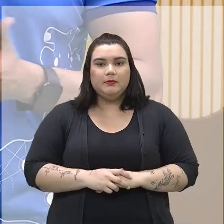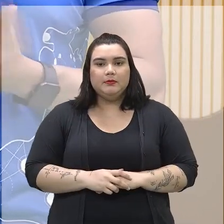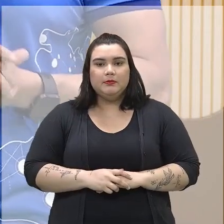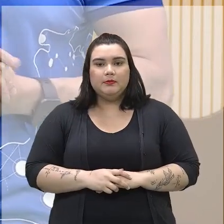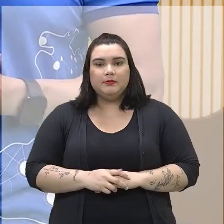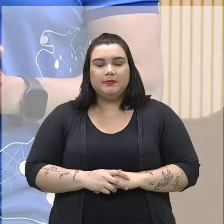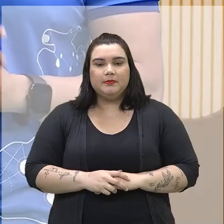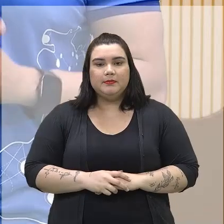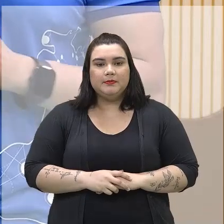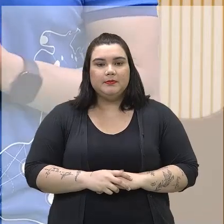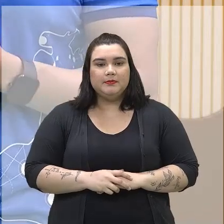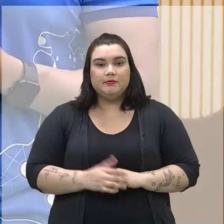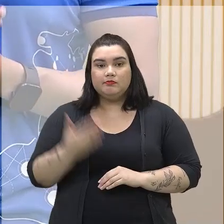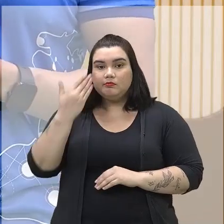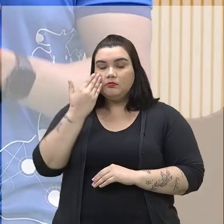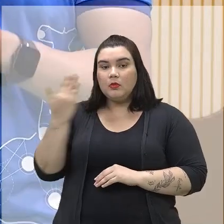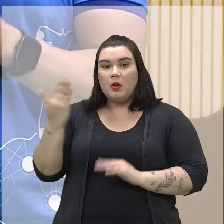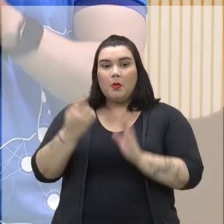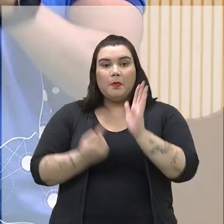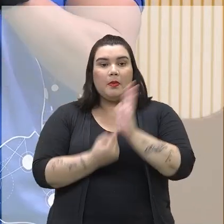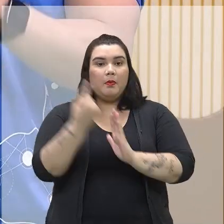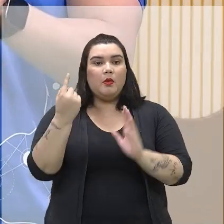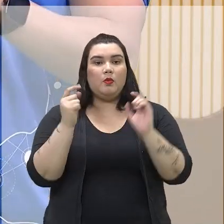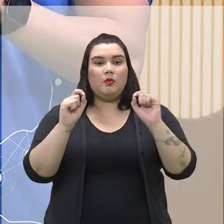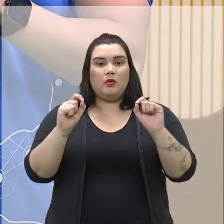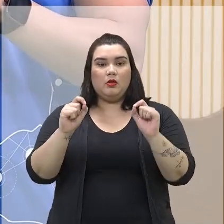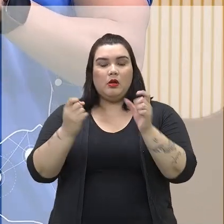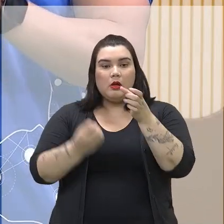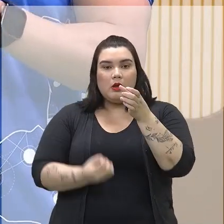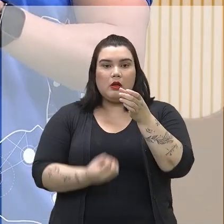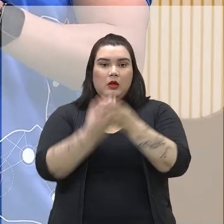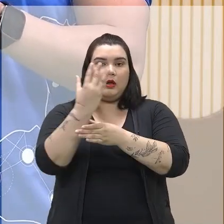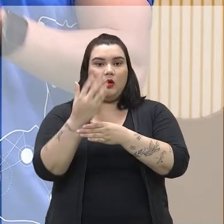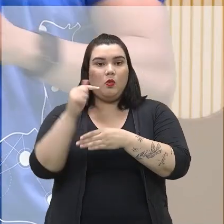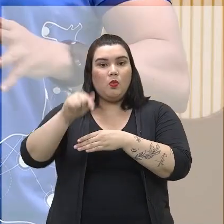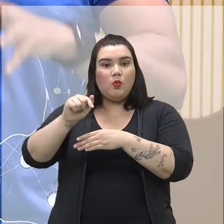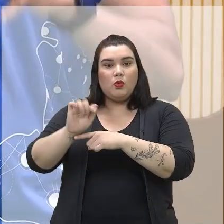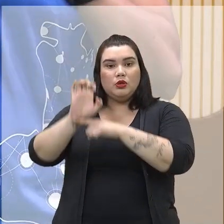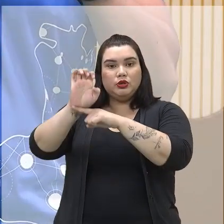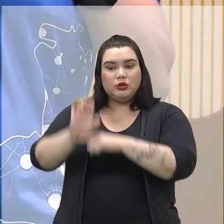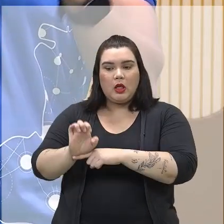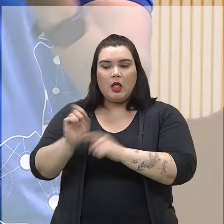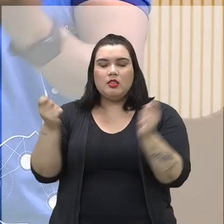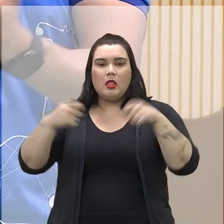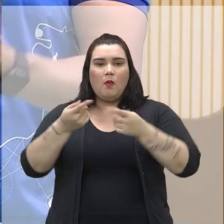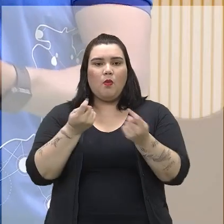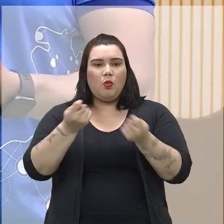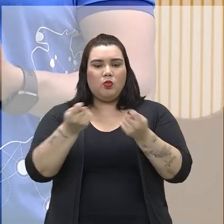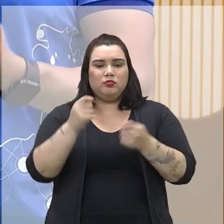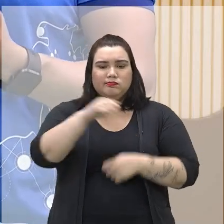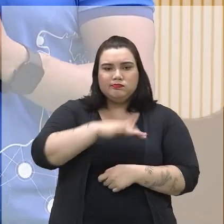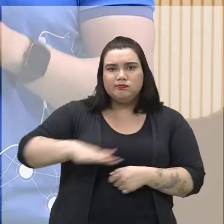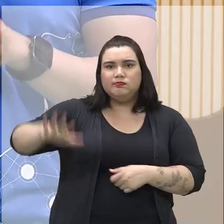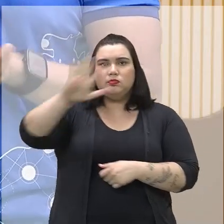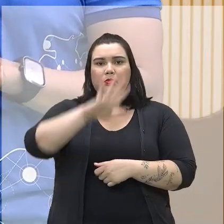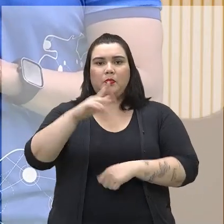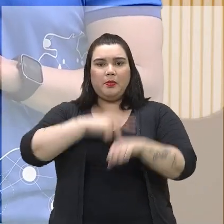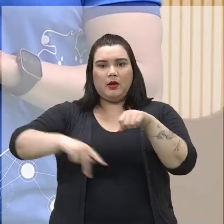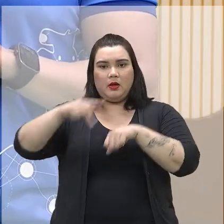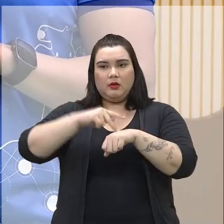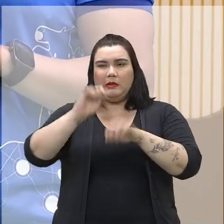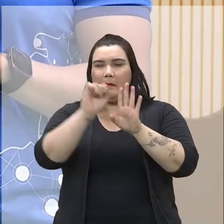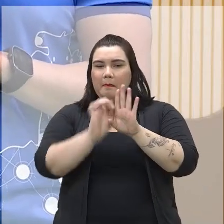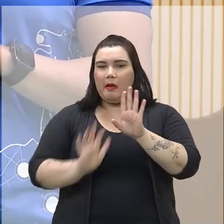cultural. Acompanhe comigo. O primeiro ponto é a existência de um Estado capaz de administrar todo o território nacional, mesmo